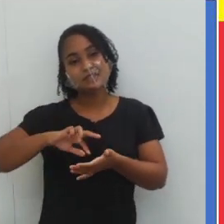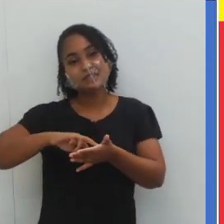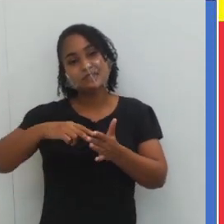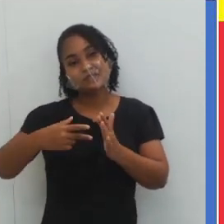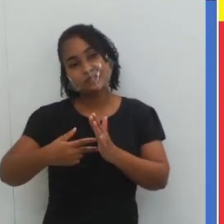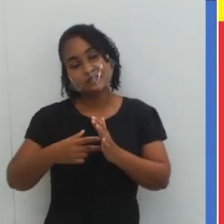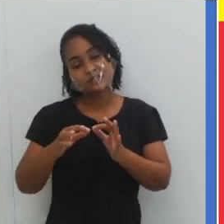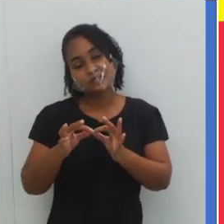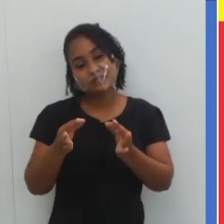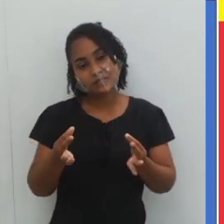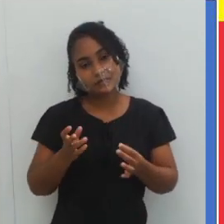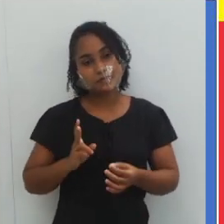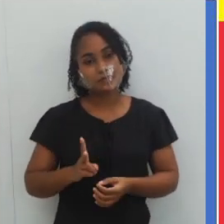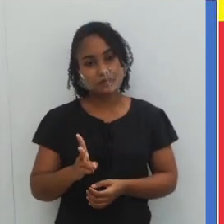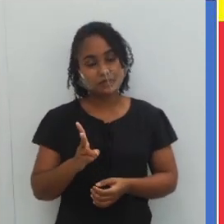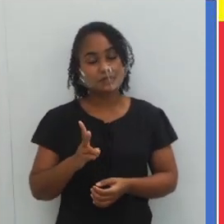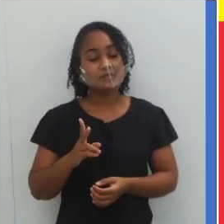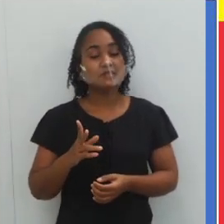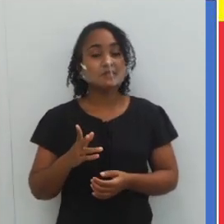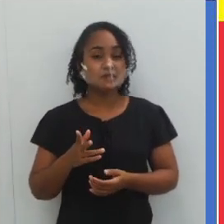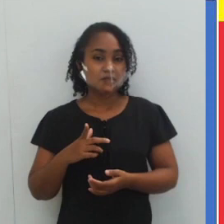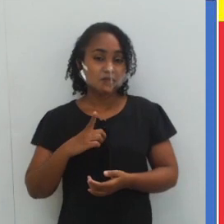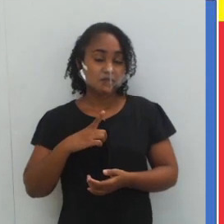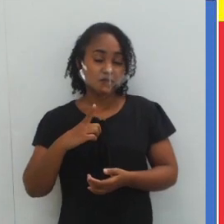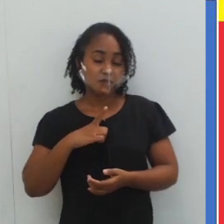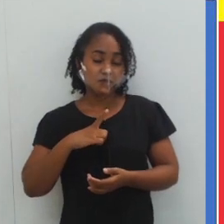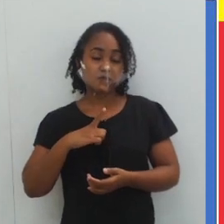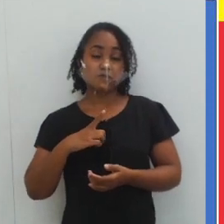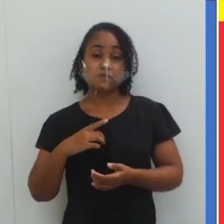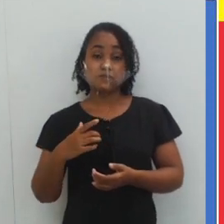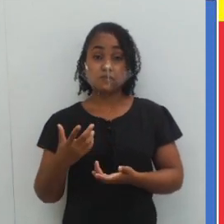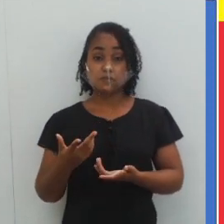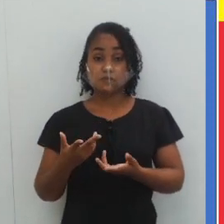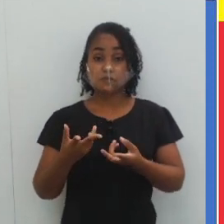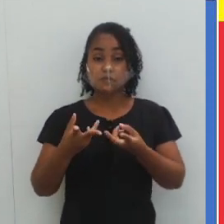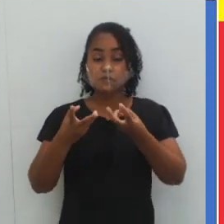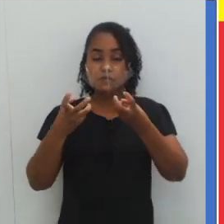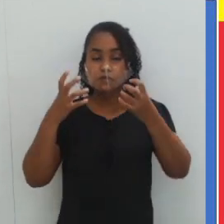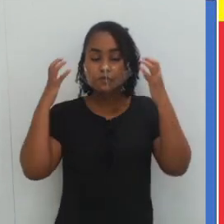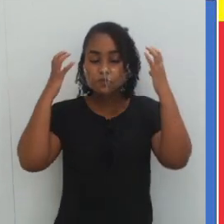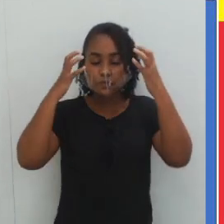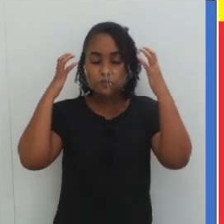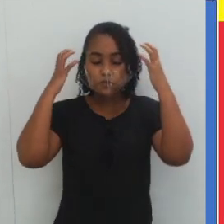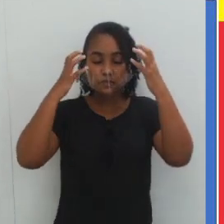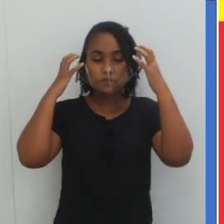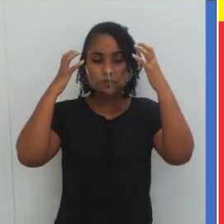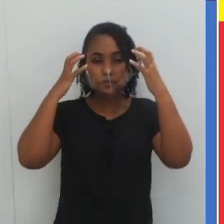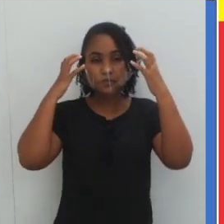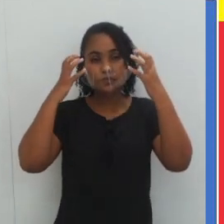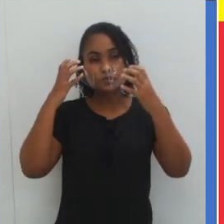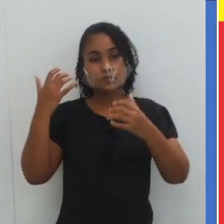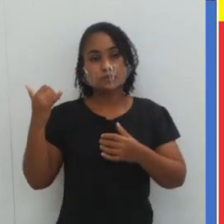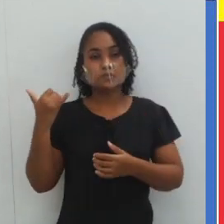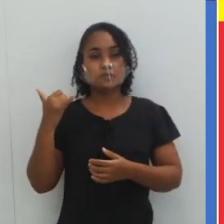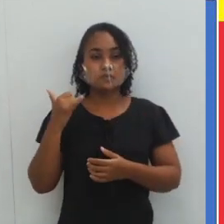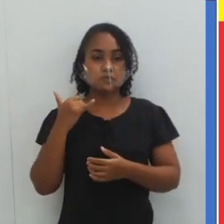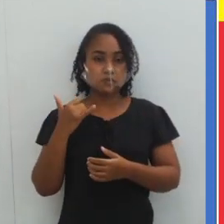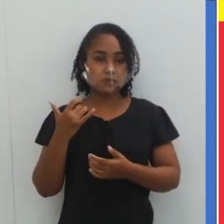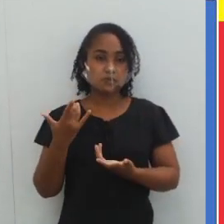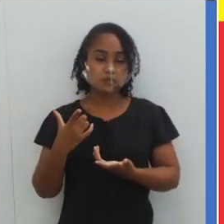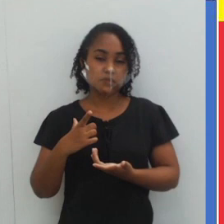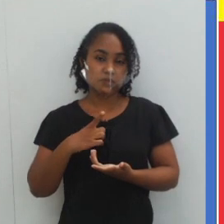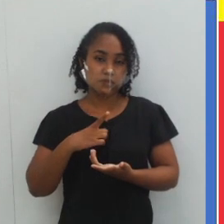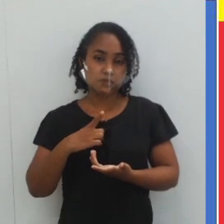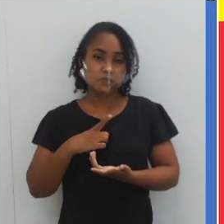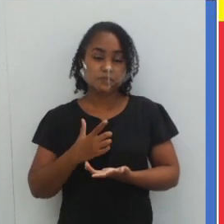SP aí é do simple past. E sucessivamente, I was washing my hair, you called, e I